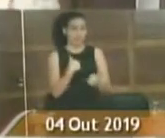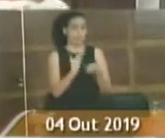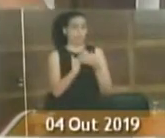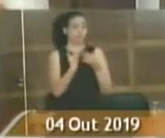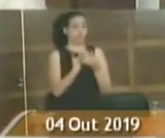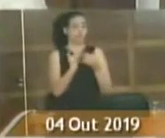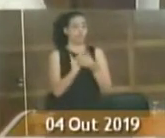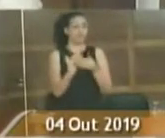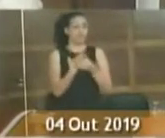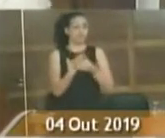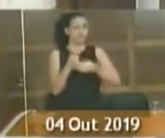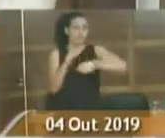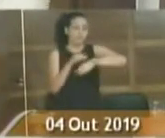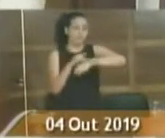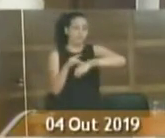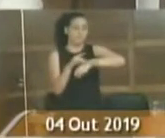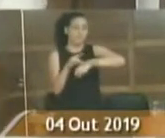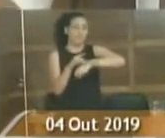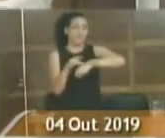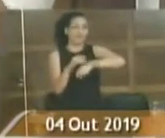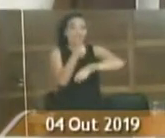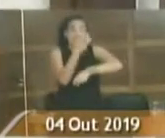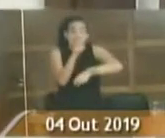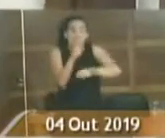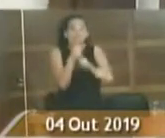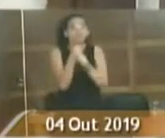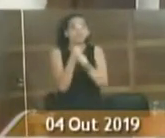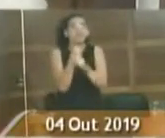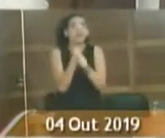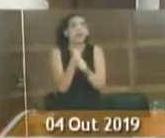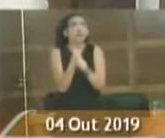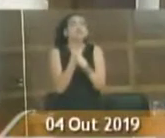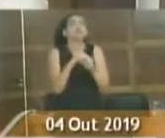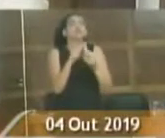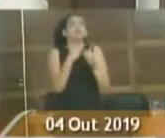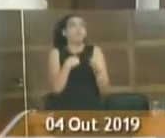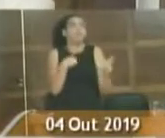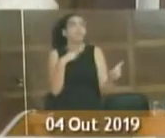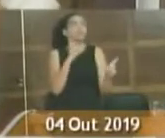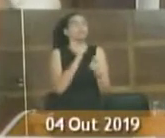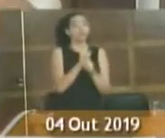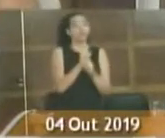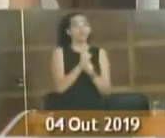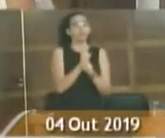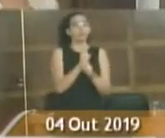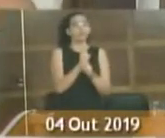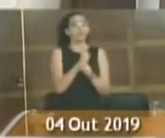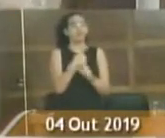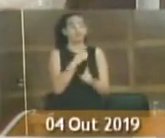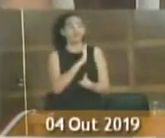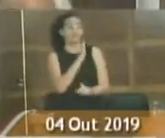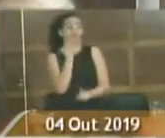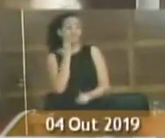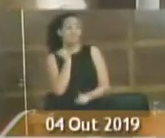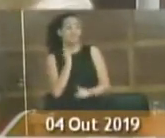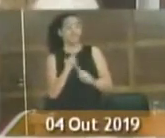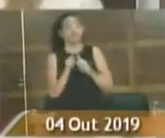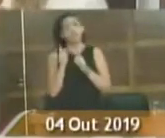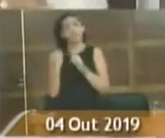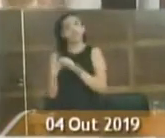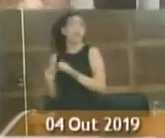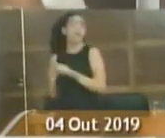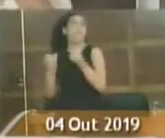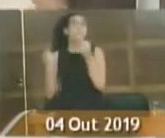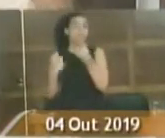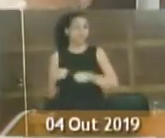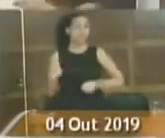há 15 anos faz o exame. Eu olho, eu tenho certeza que é, mas eu faço. Tem que fazer, tá? Porque ninguém tem ainda bola de cristal, não. Tem que fazer